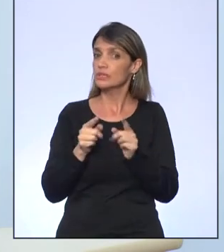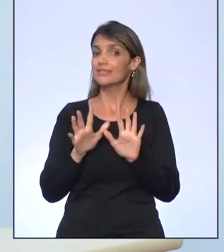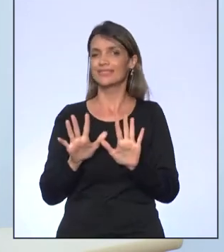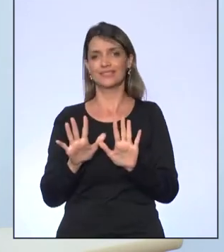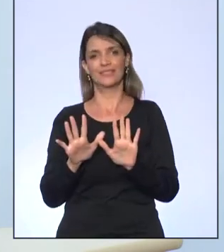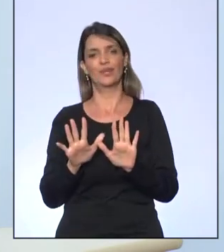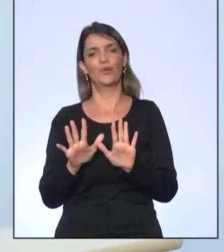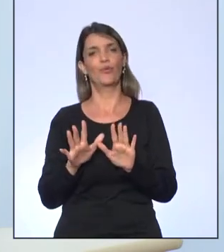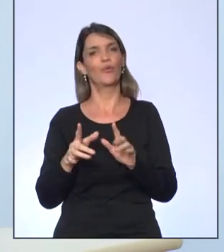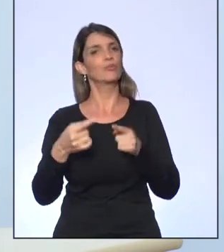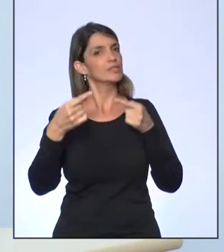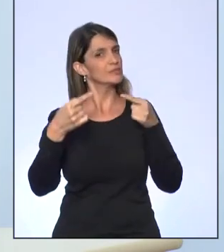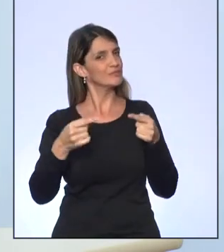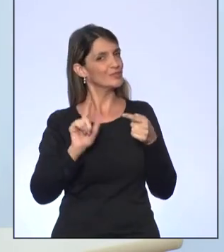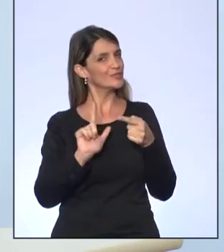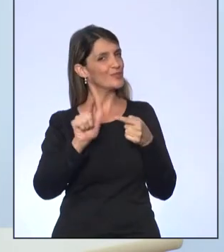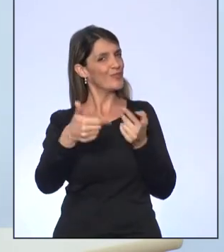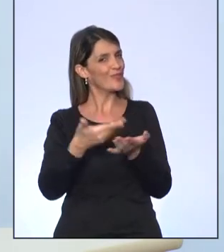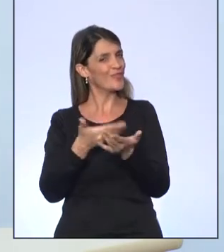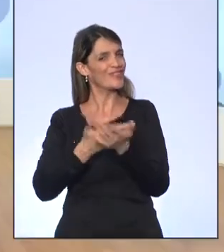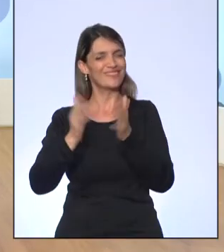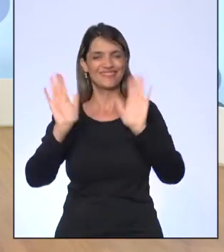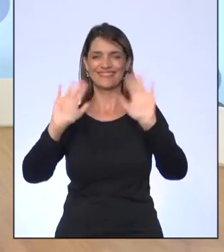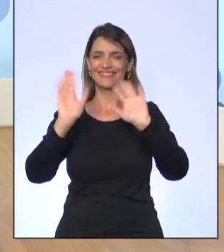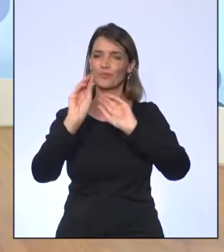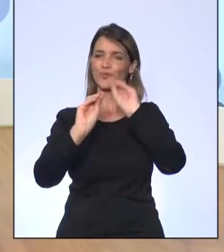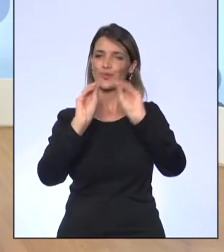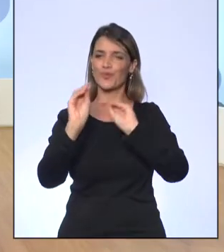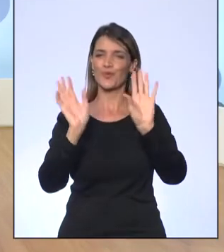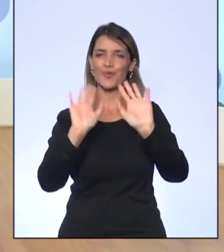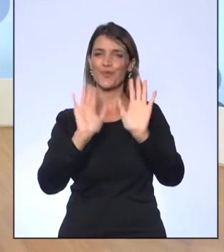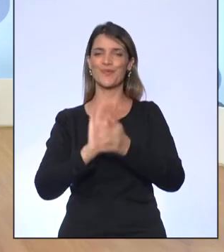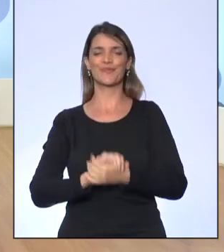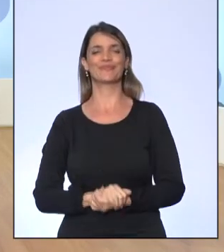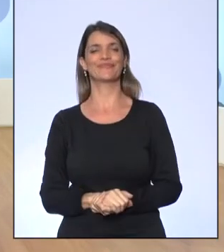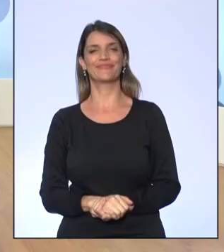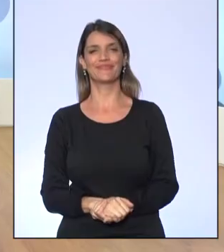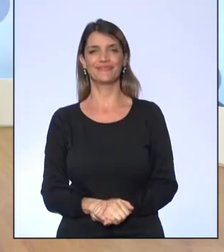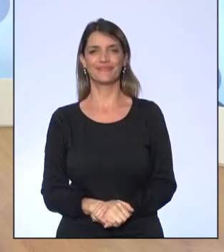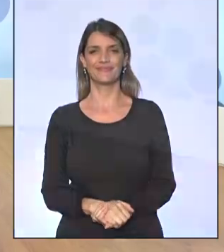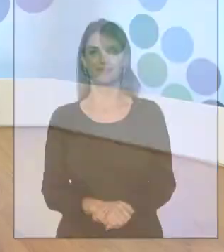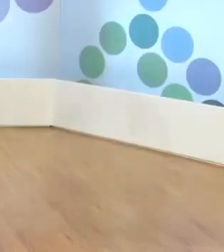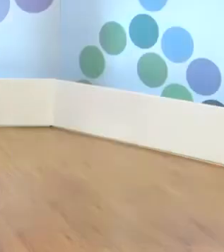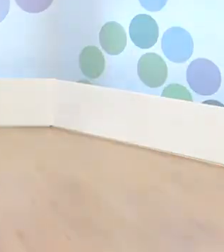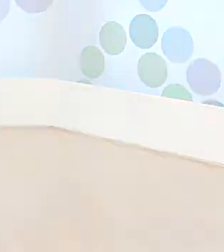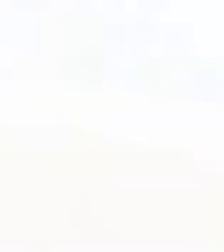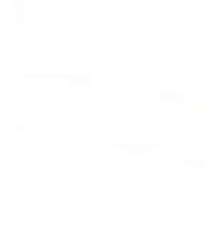cenas do próximo capítulo, tá? Beijo, fiquem com Deus. Tchau. Tchau, tchau.